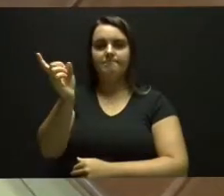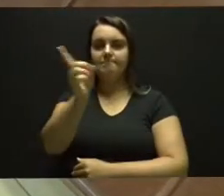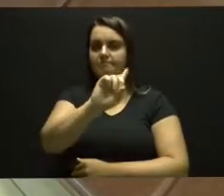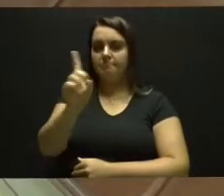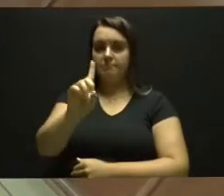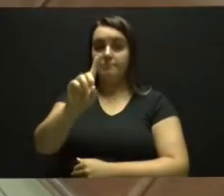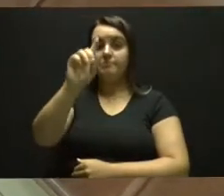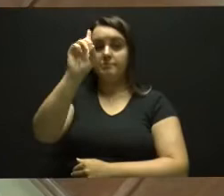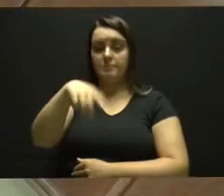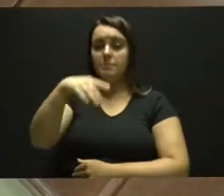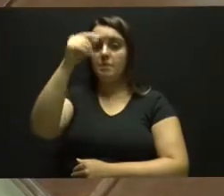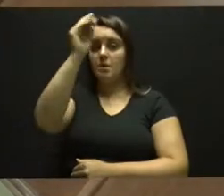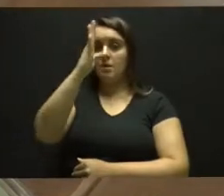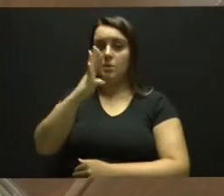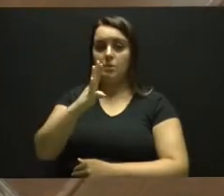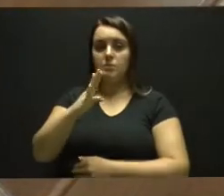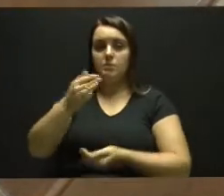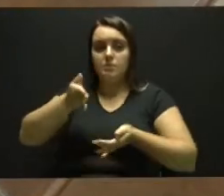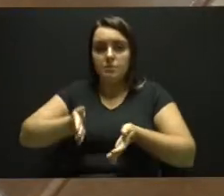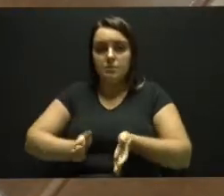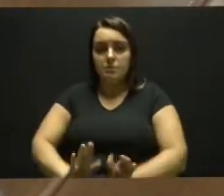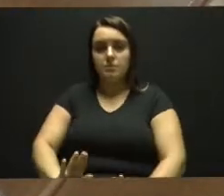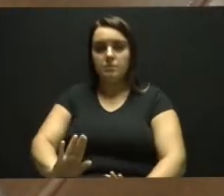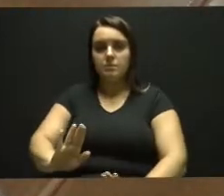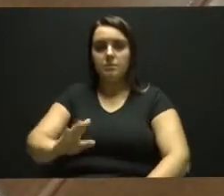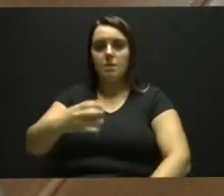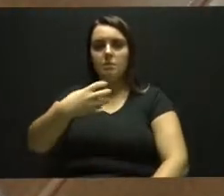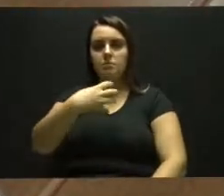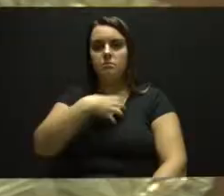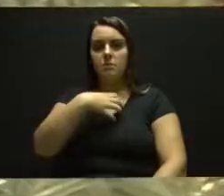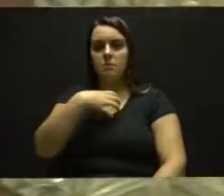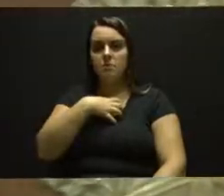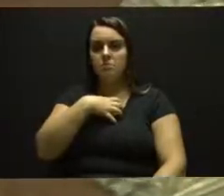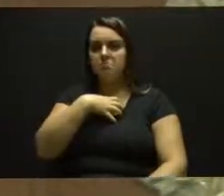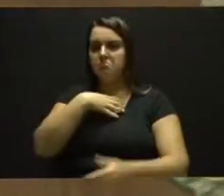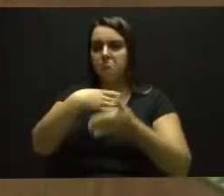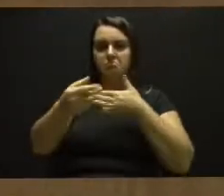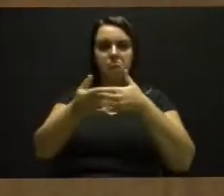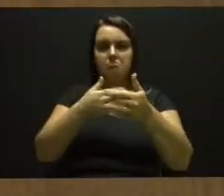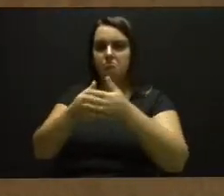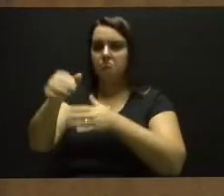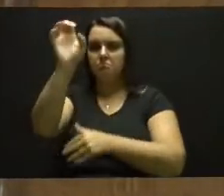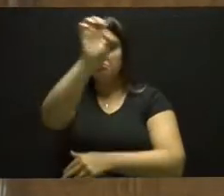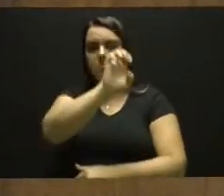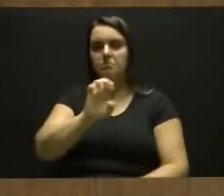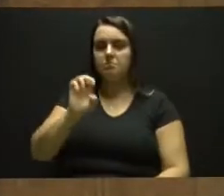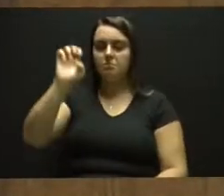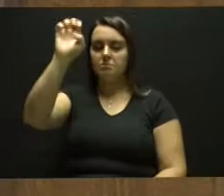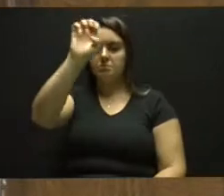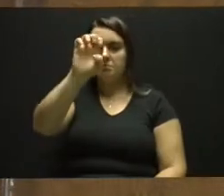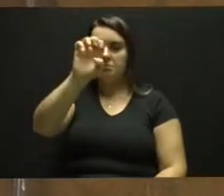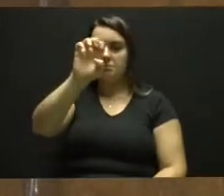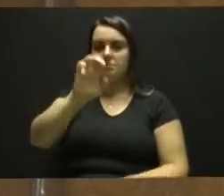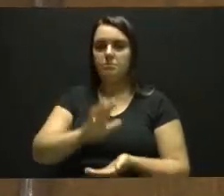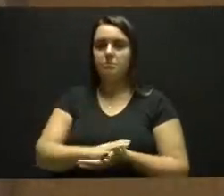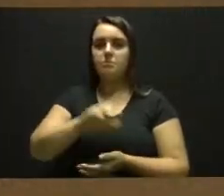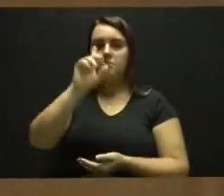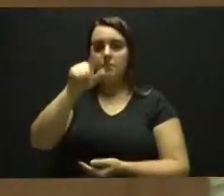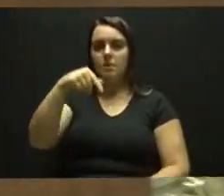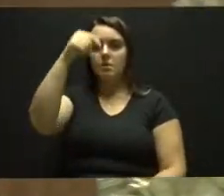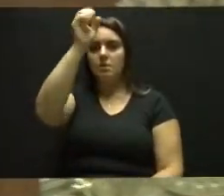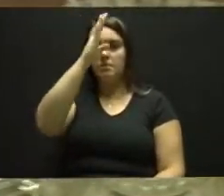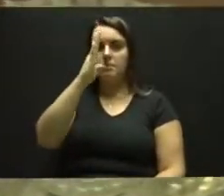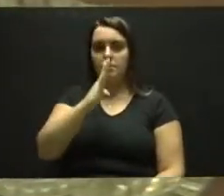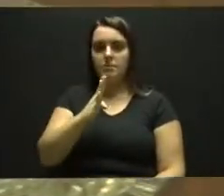nasceu em minha terra baiana pernambucana se a esse paulista alagou na gaúcha enfim o brasil que